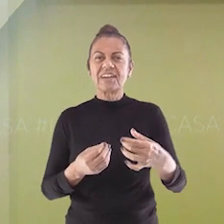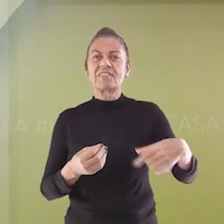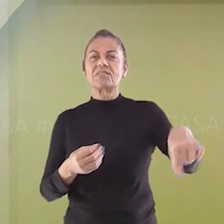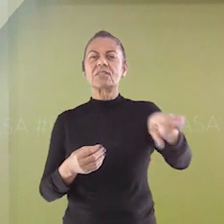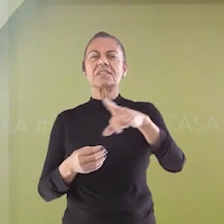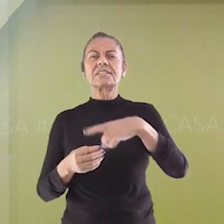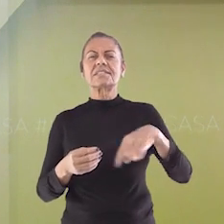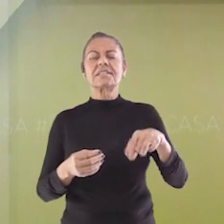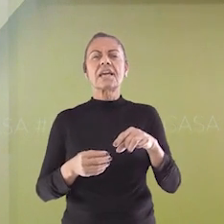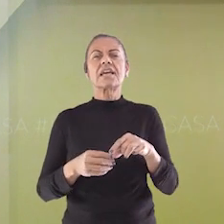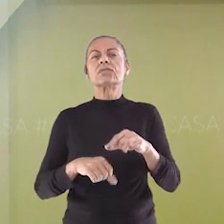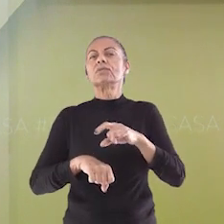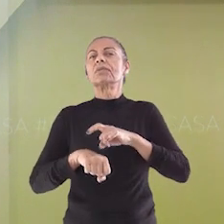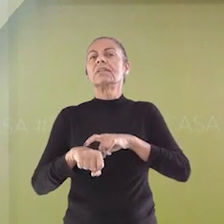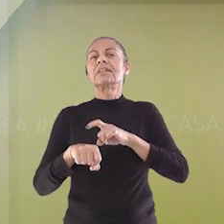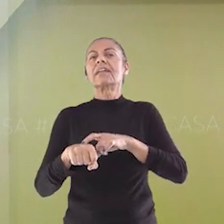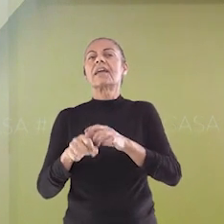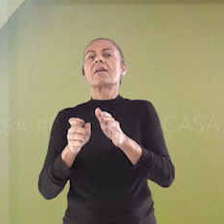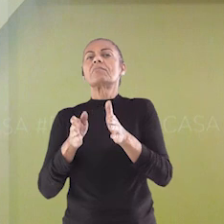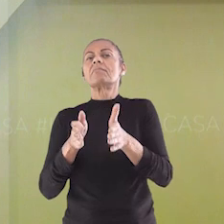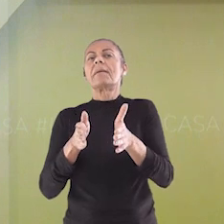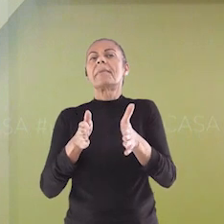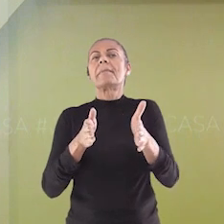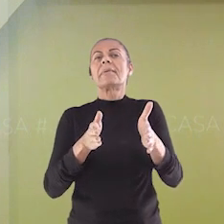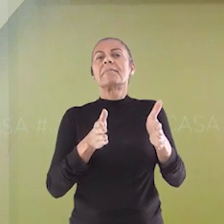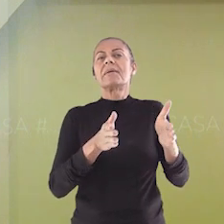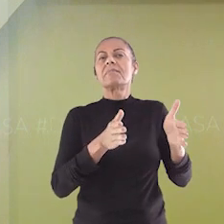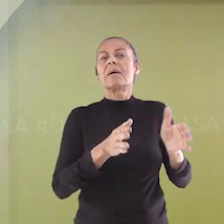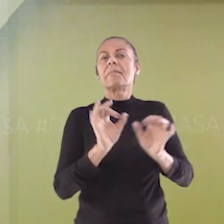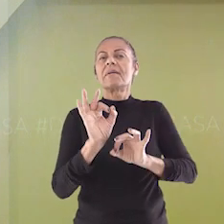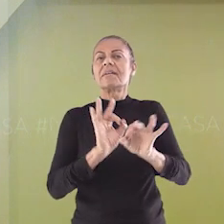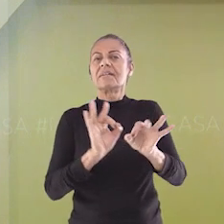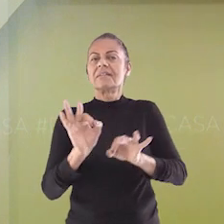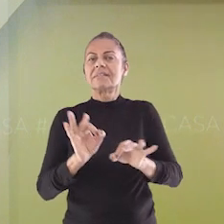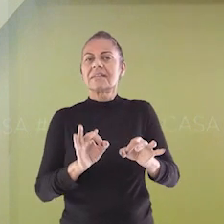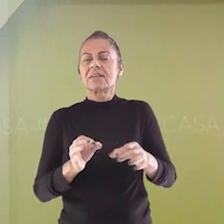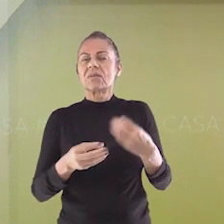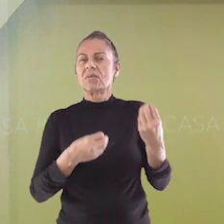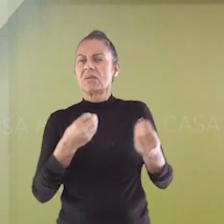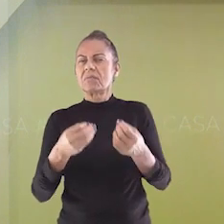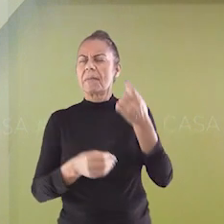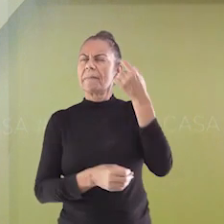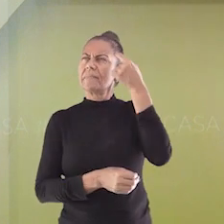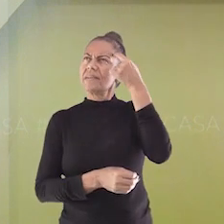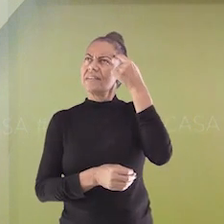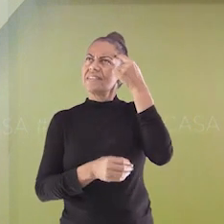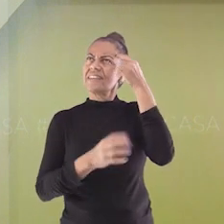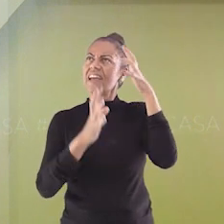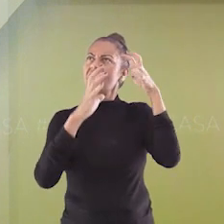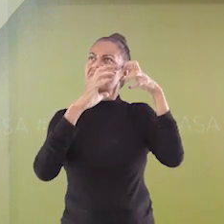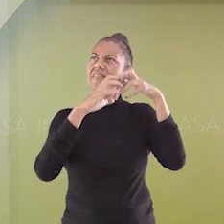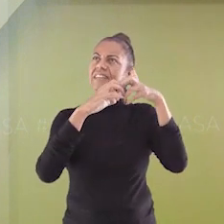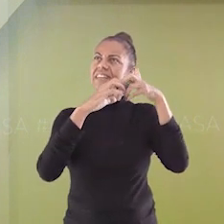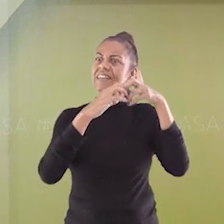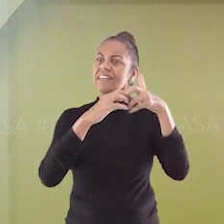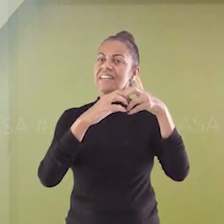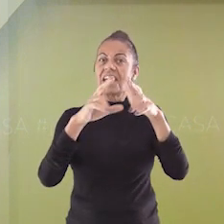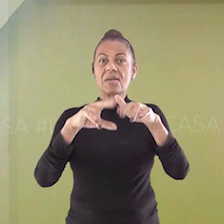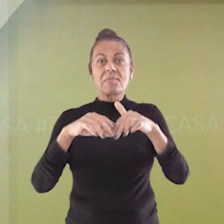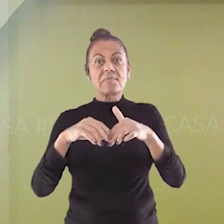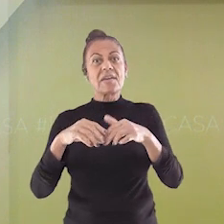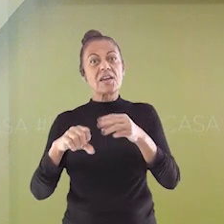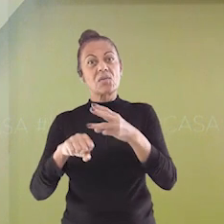vocês verificam o tempo para organizar suas atividades diárias? Pensem sobre isso e responda pelo nosso